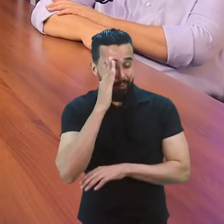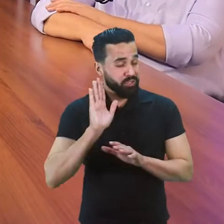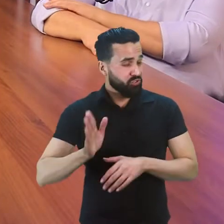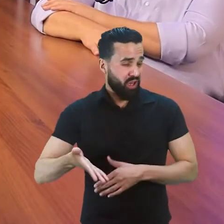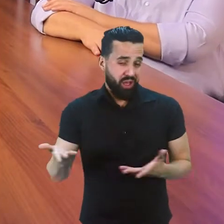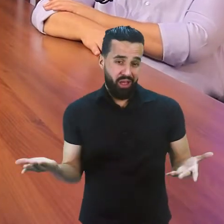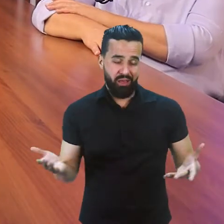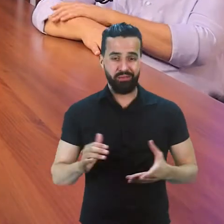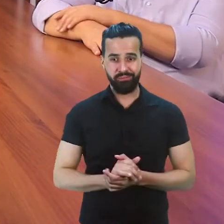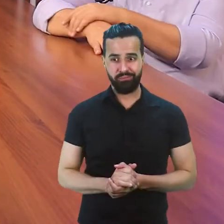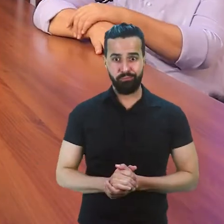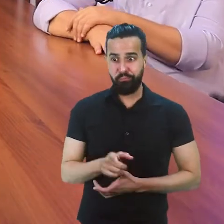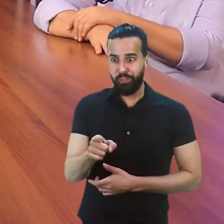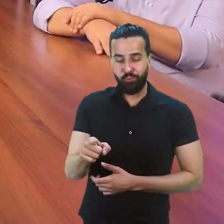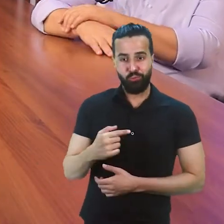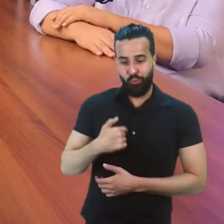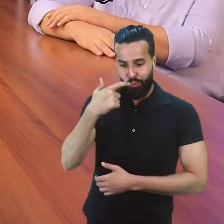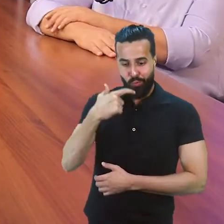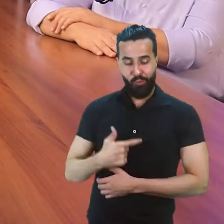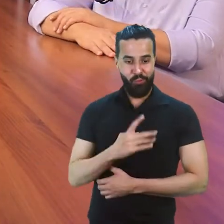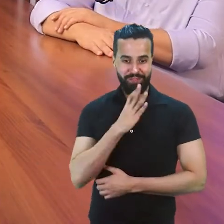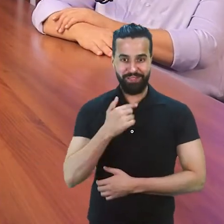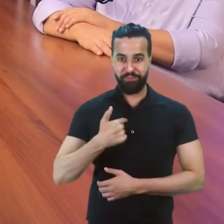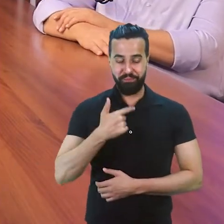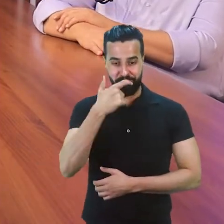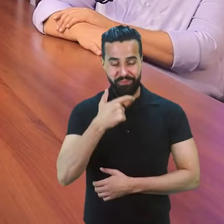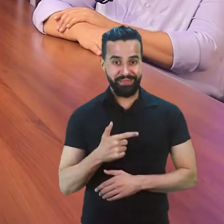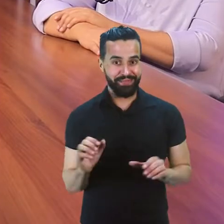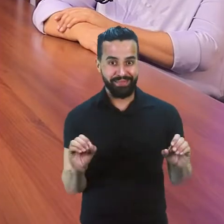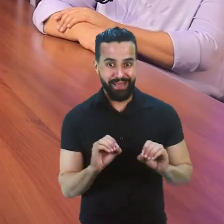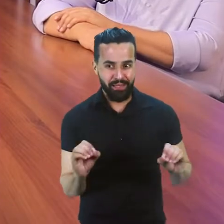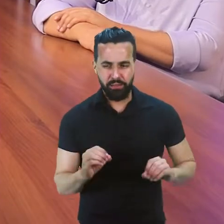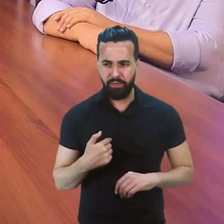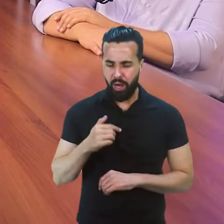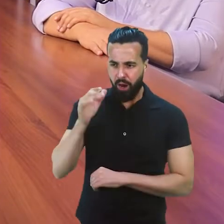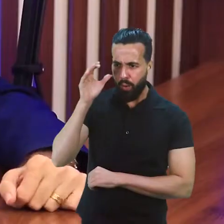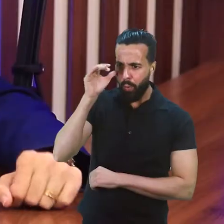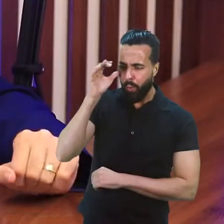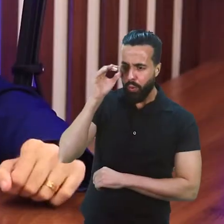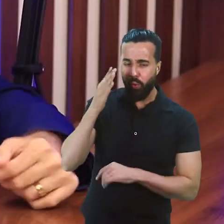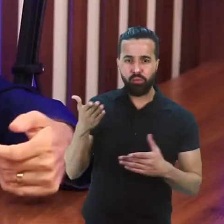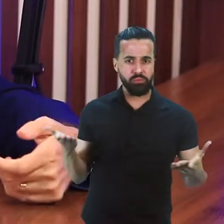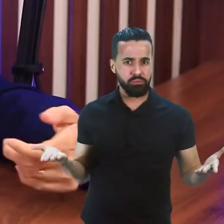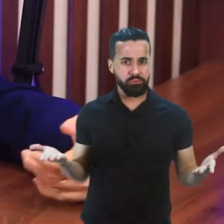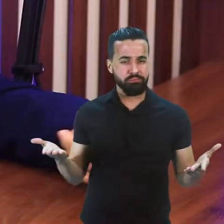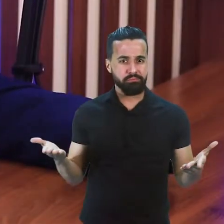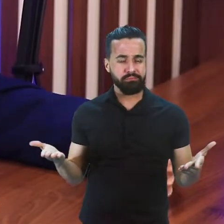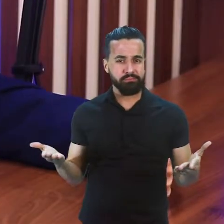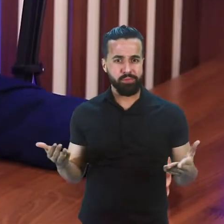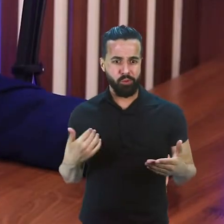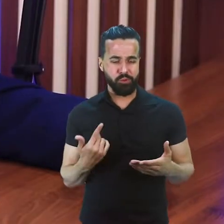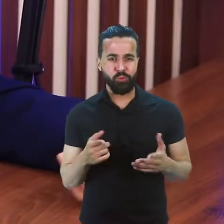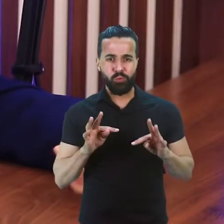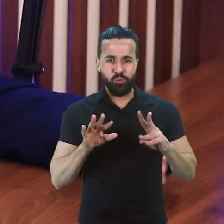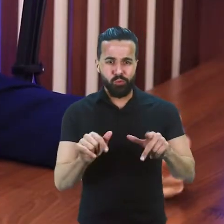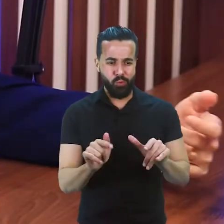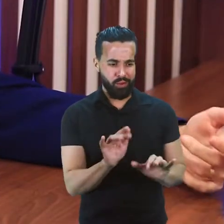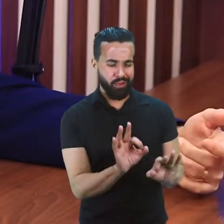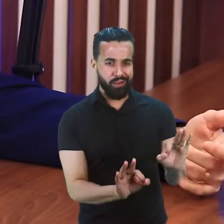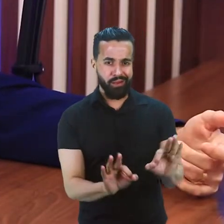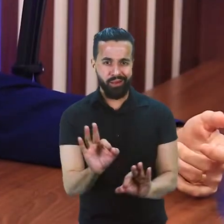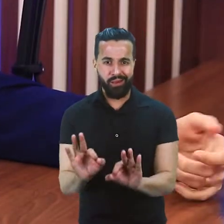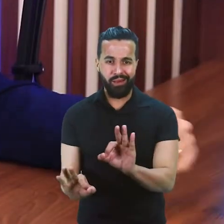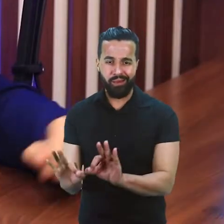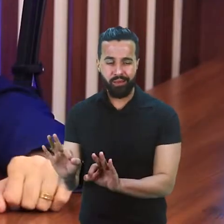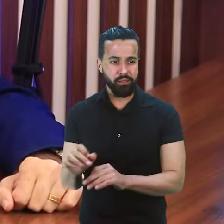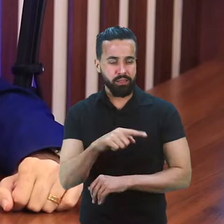quem eu era, rapaz. Falei assim, vou tentar deixar ele curioso, né? Vai que... Falei assim, as coisas já estão encaminhando. Primeiro, eu chego lá e ele